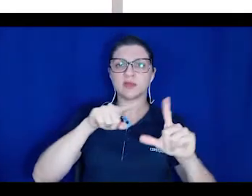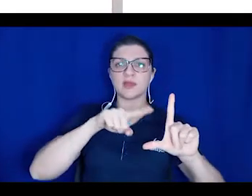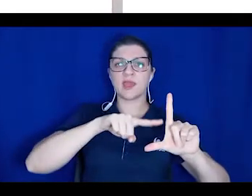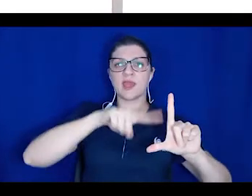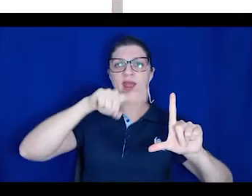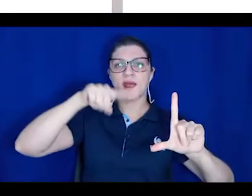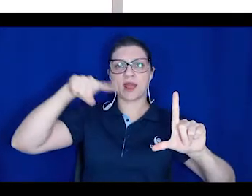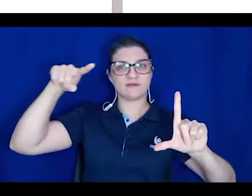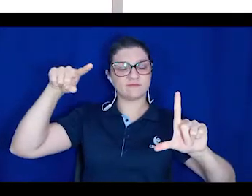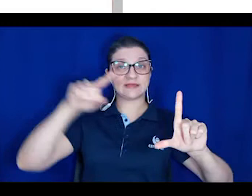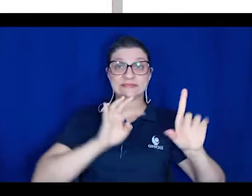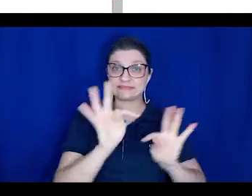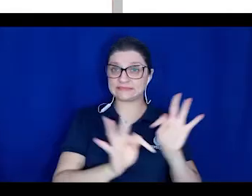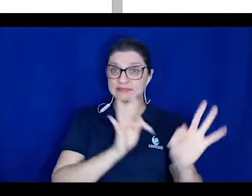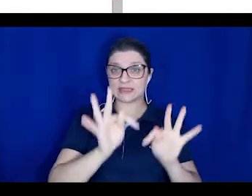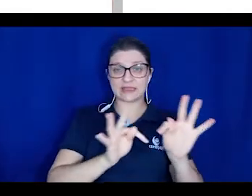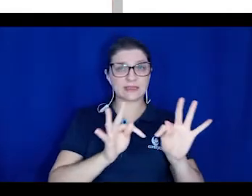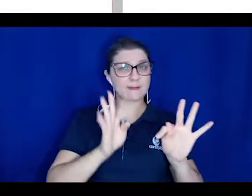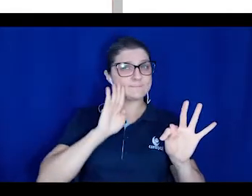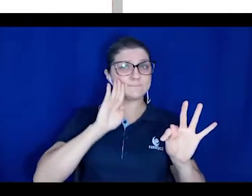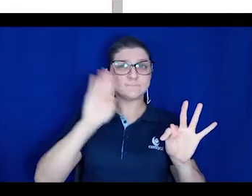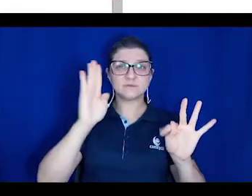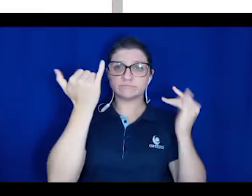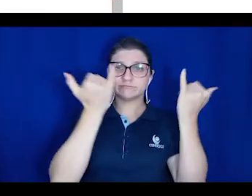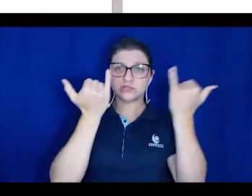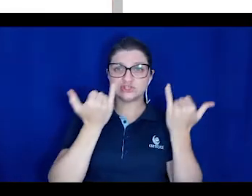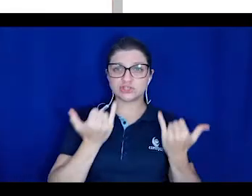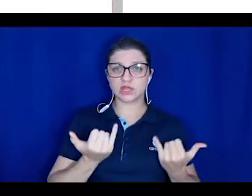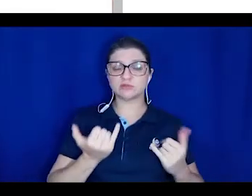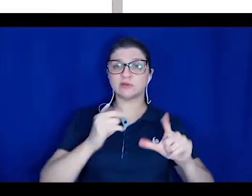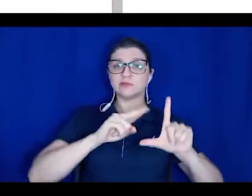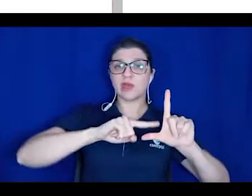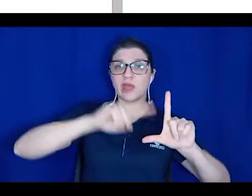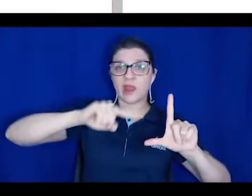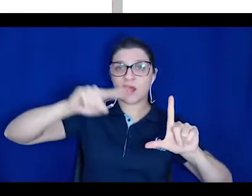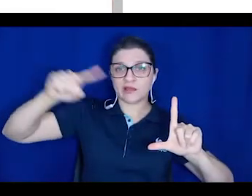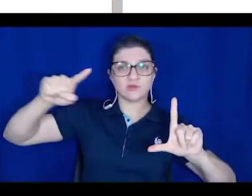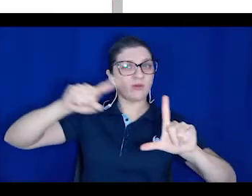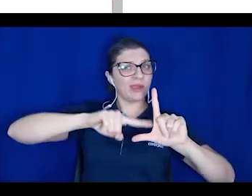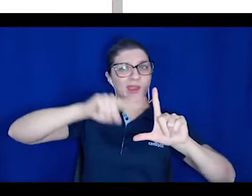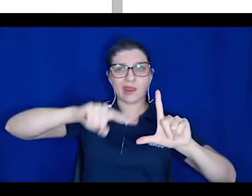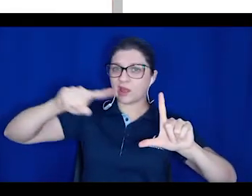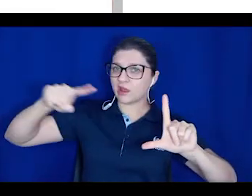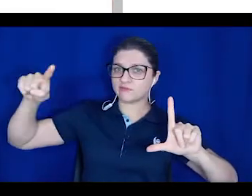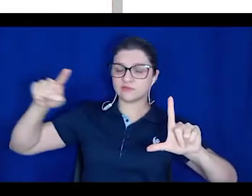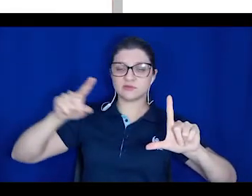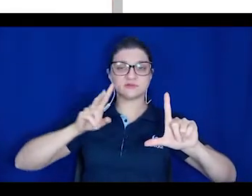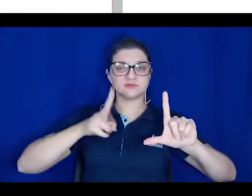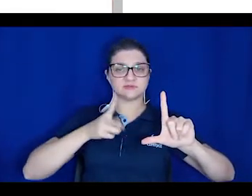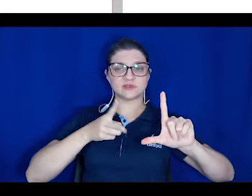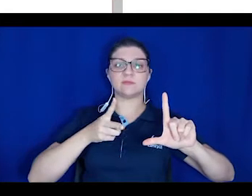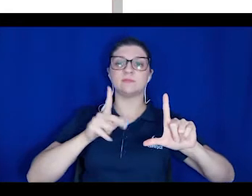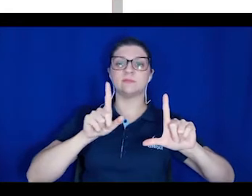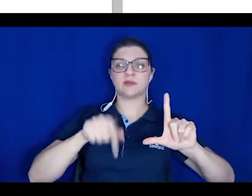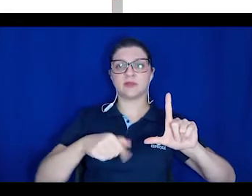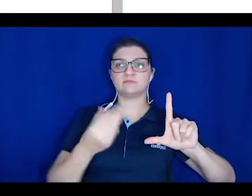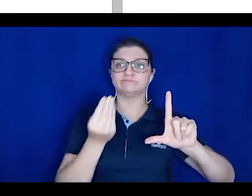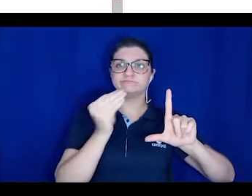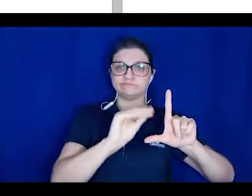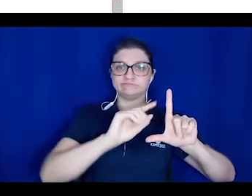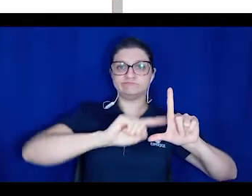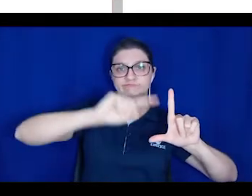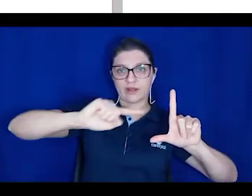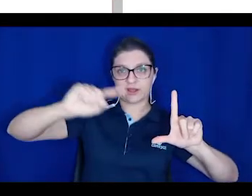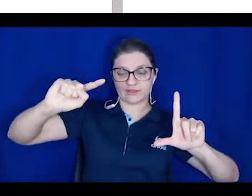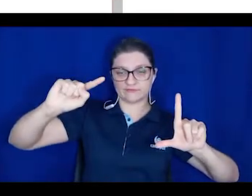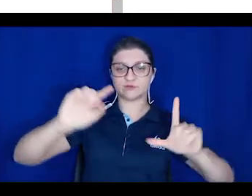né? A análise técnica ela se baseia em indicadores gráficos, sobre os gráficos, mas são indicadores plotados nos